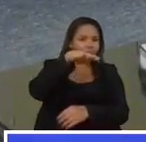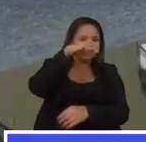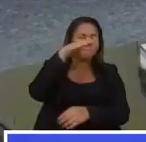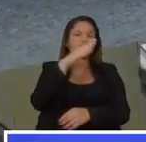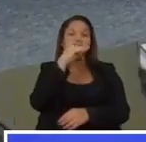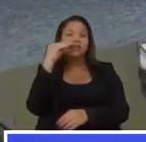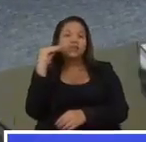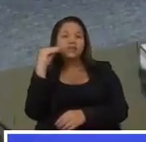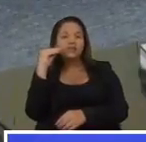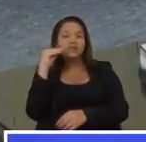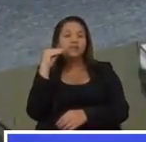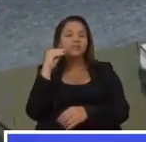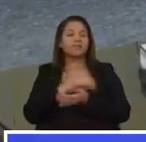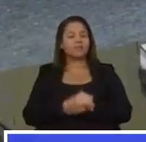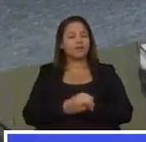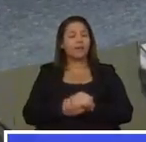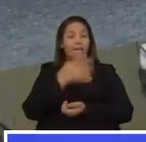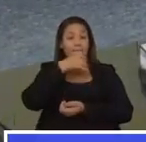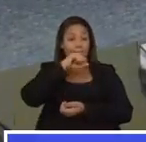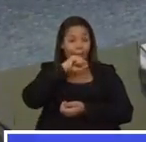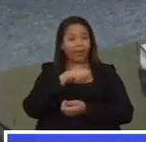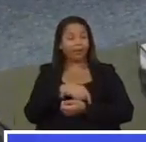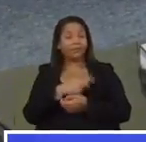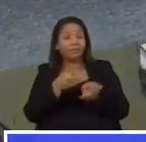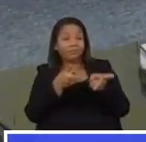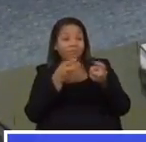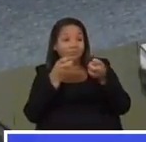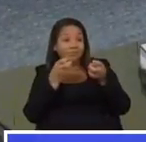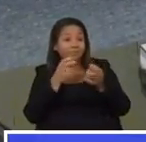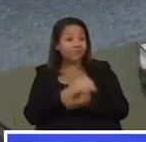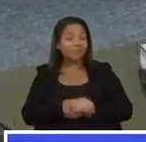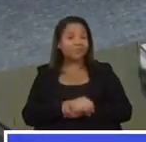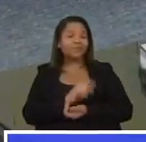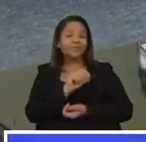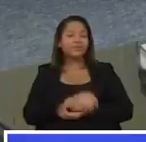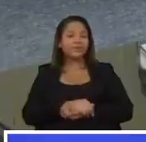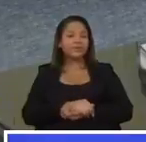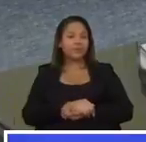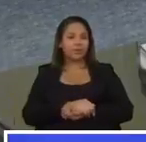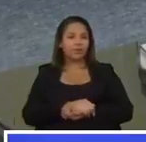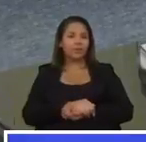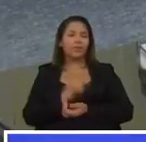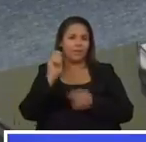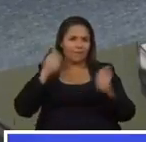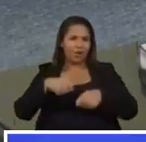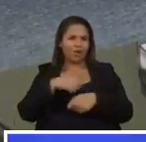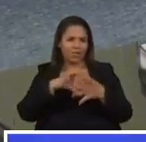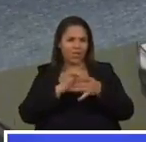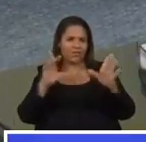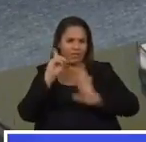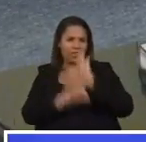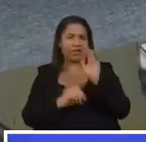pai, por exemplo, pode estuprar essa filha. Porque ele deu educação, ele deu segurança, ele deu saúde, e aí ele pode fazer o que ele